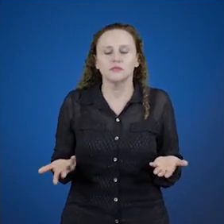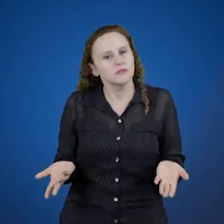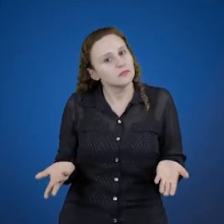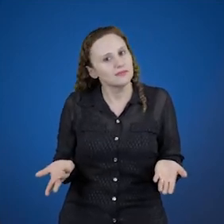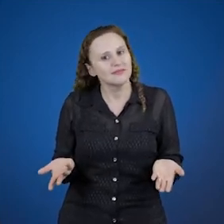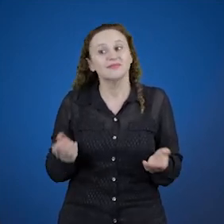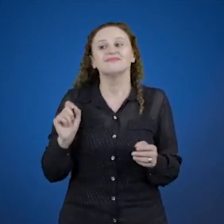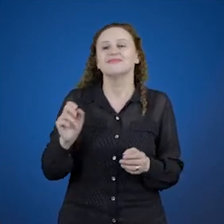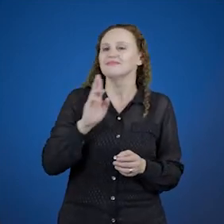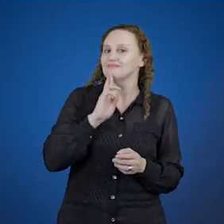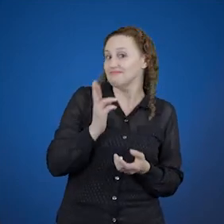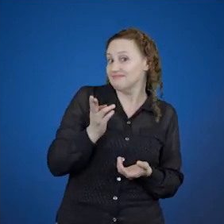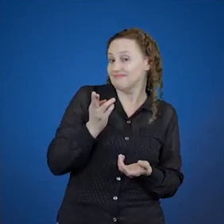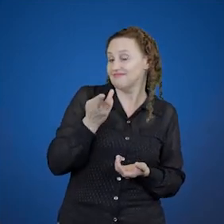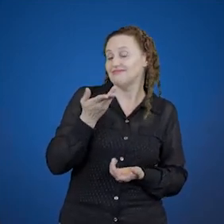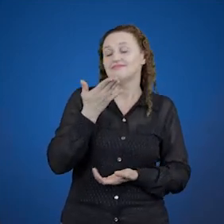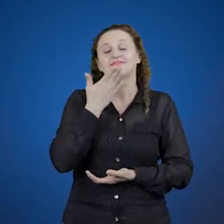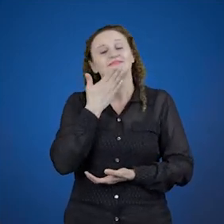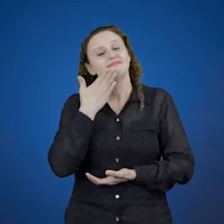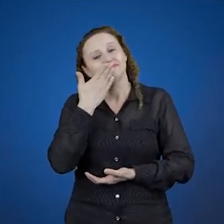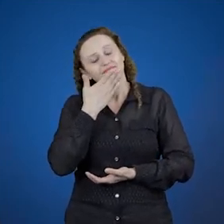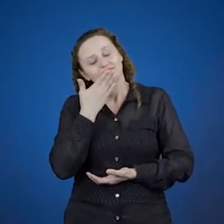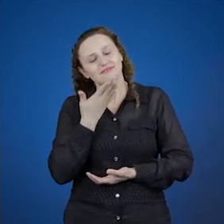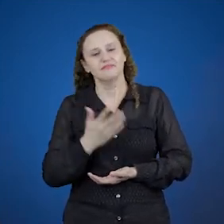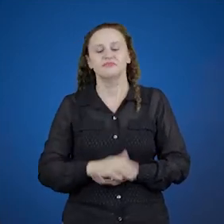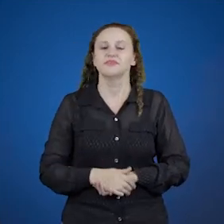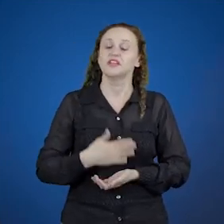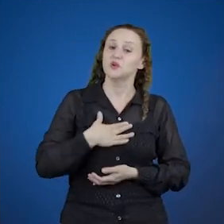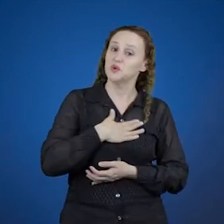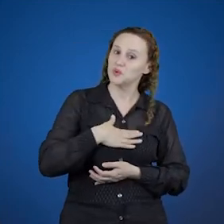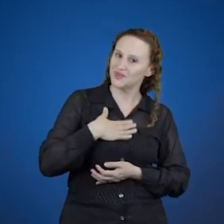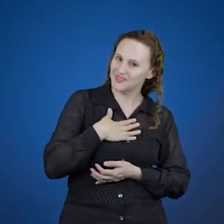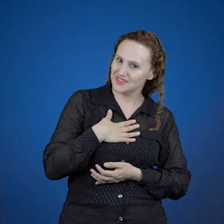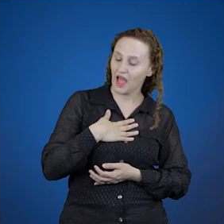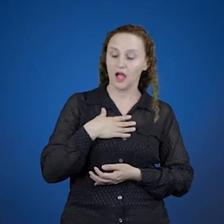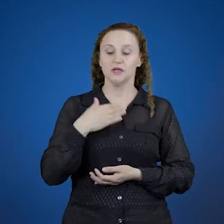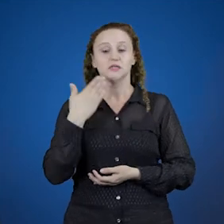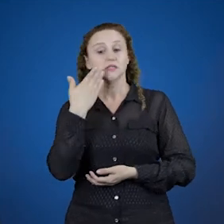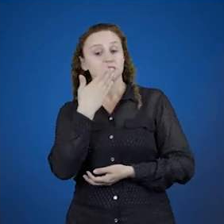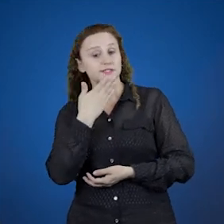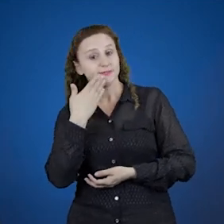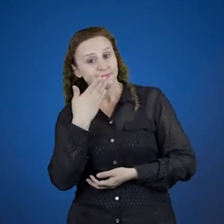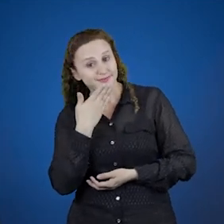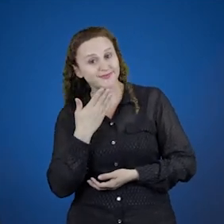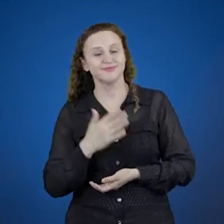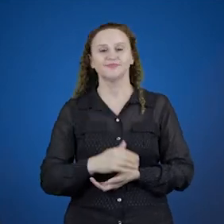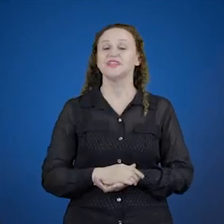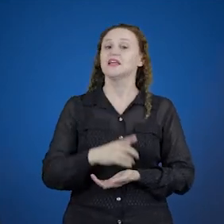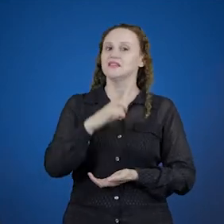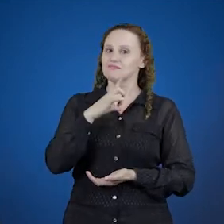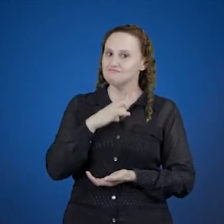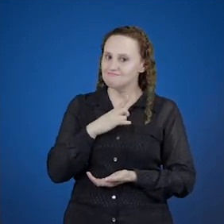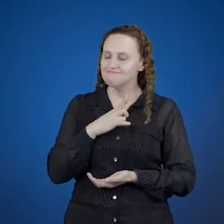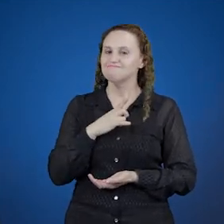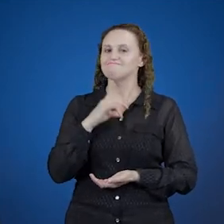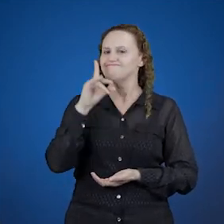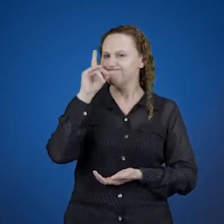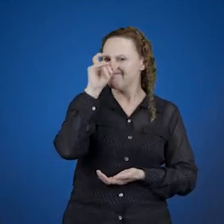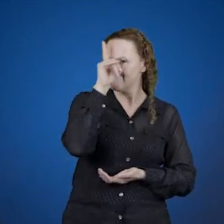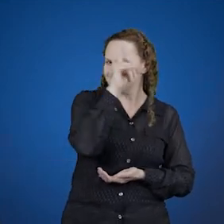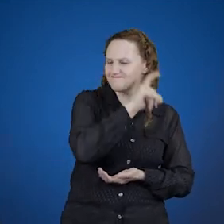de que vi doce entre gostar e do se percebe tem um obstáculo uma